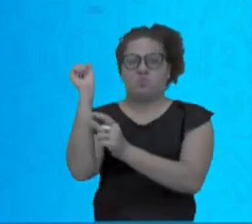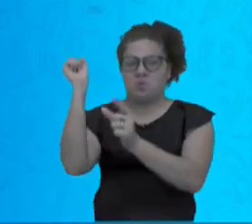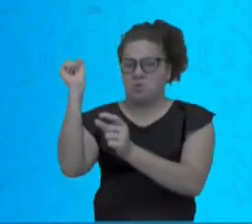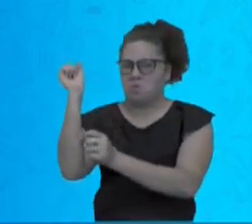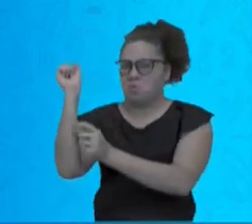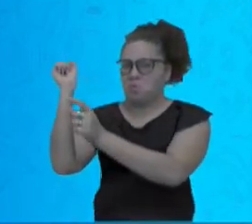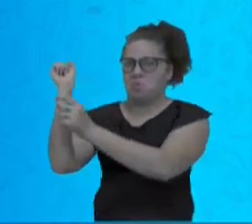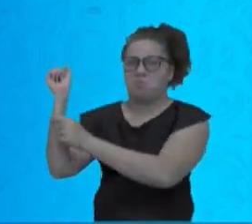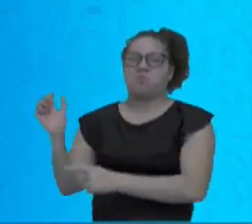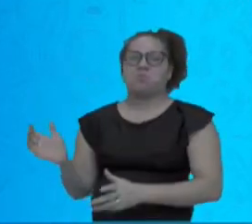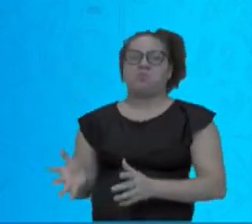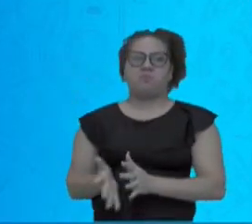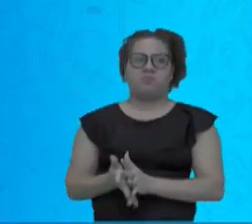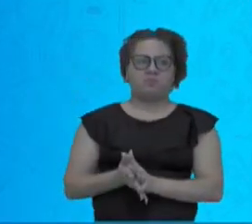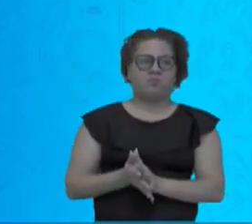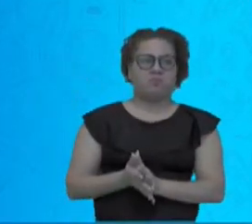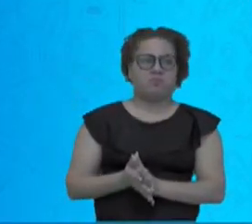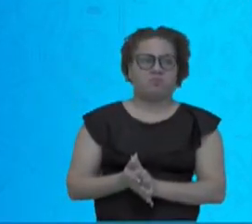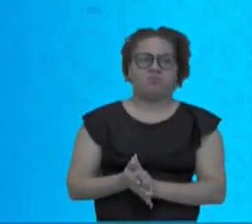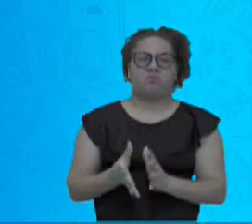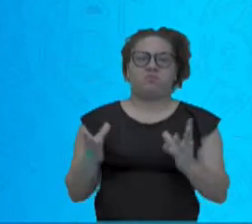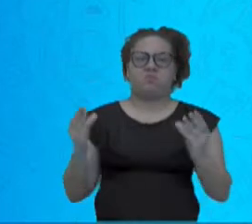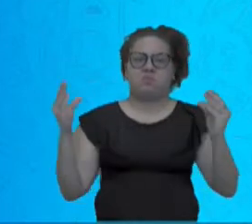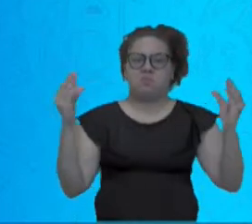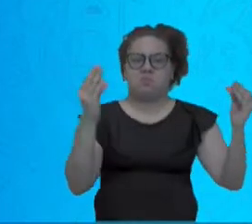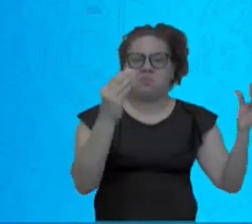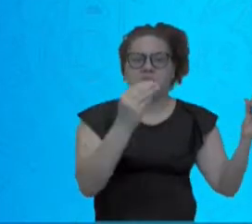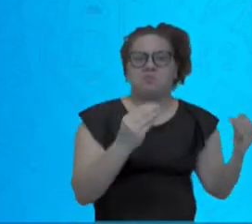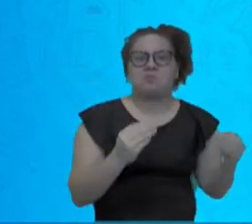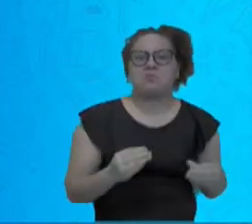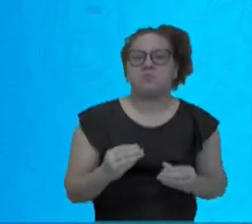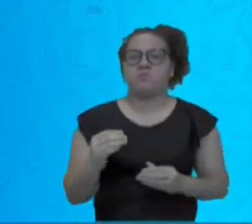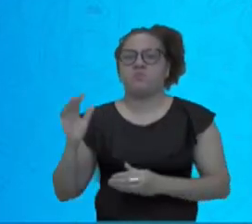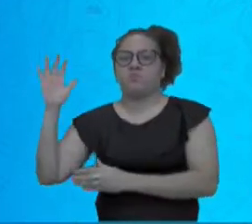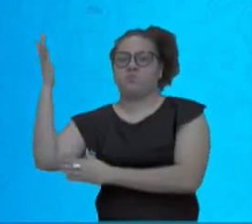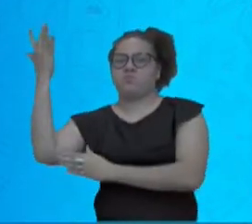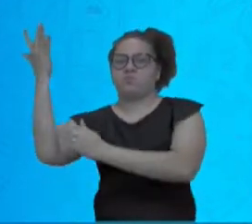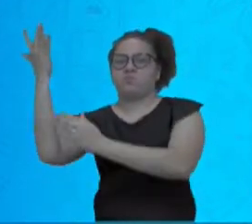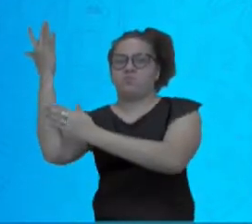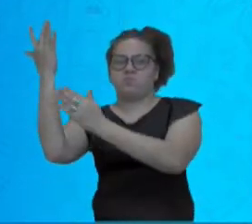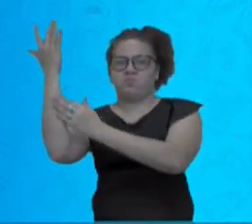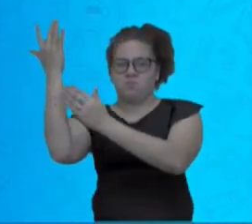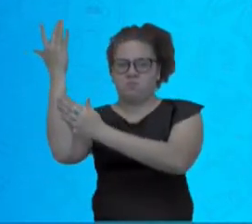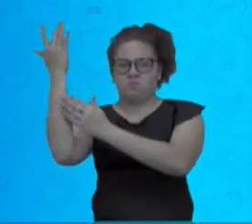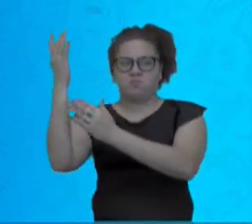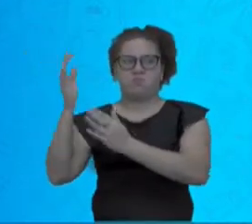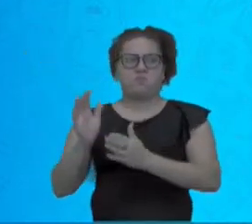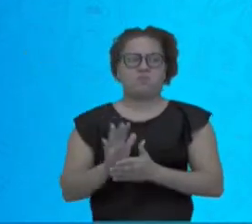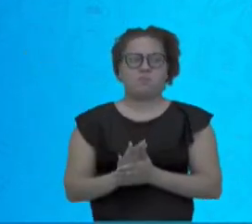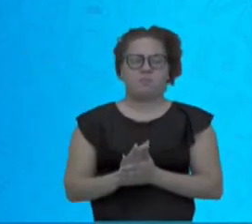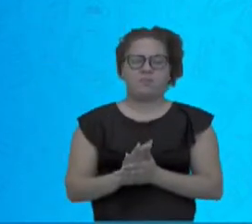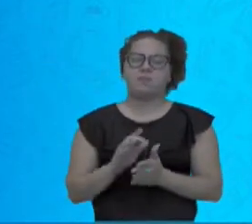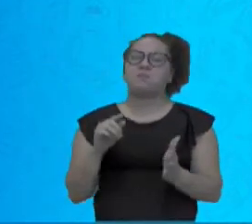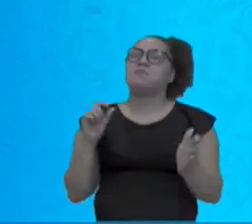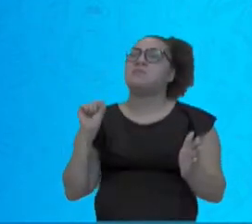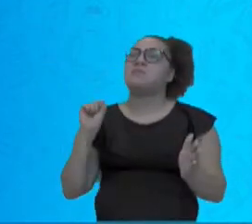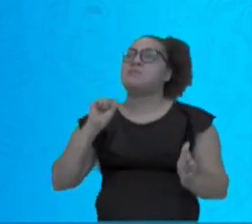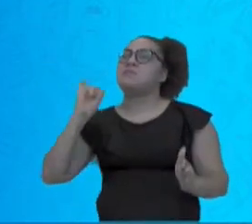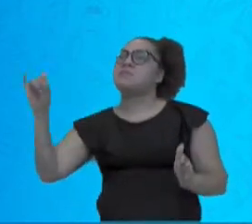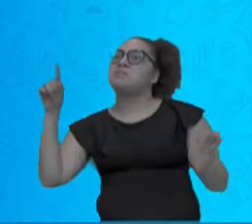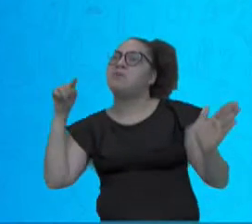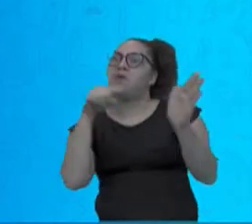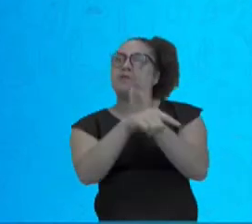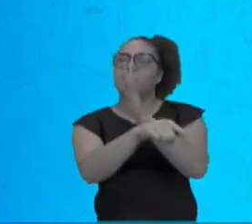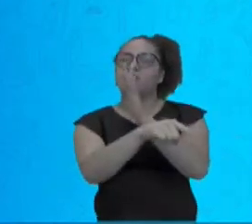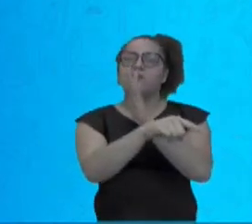espinhenta, com muitos galhos. Se você perguntar para o seu pai, a